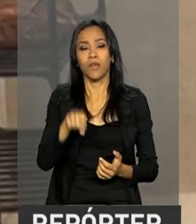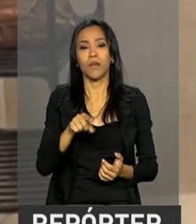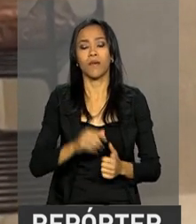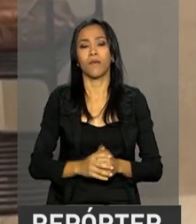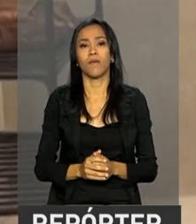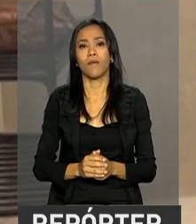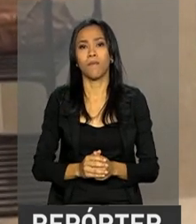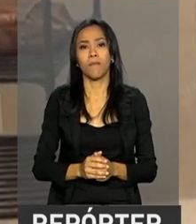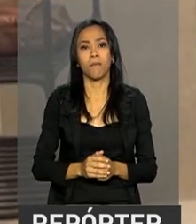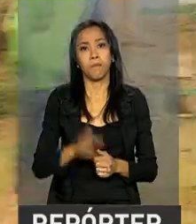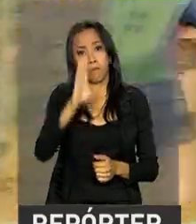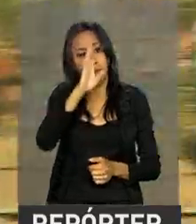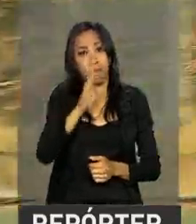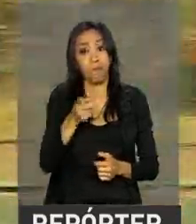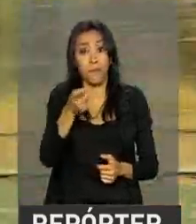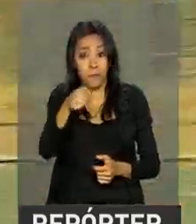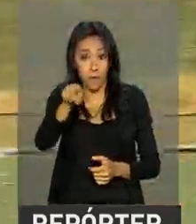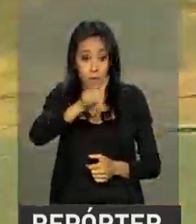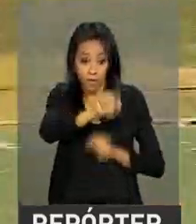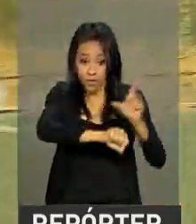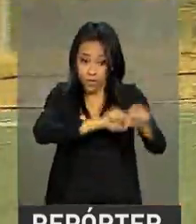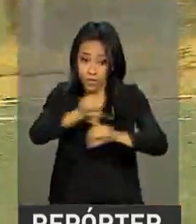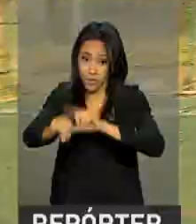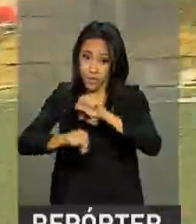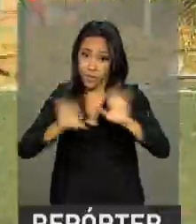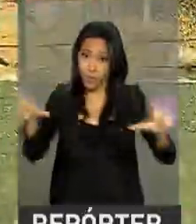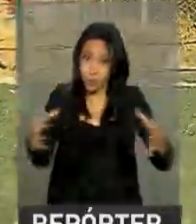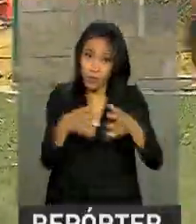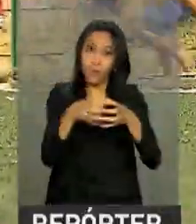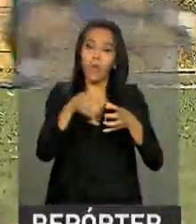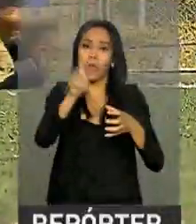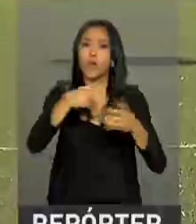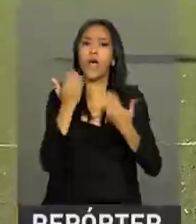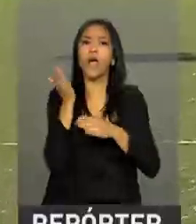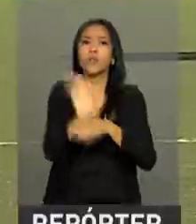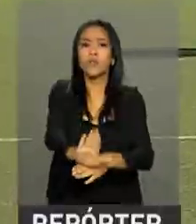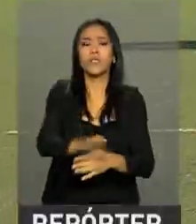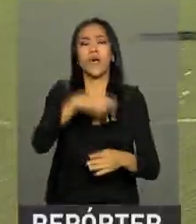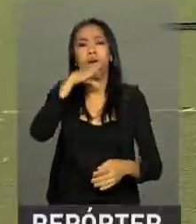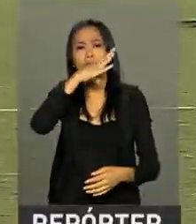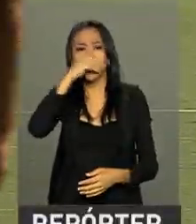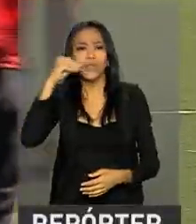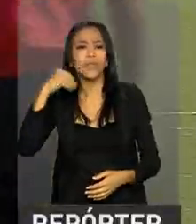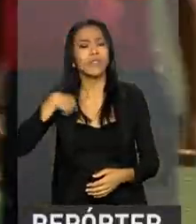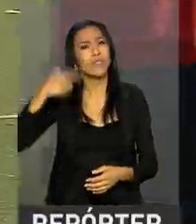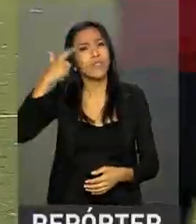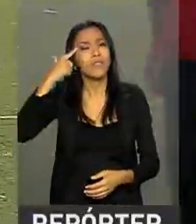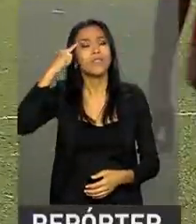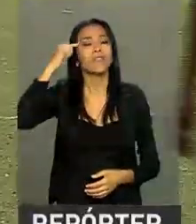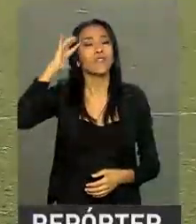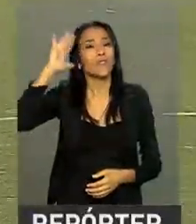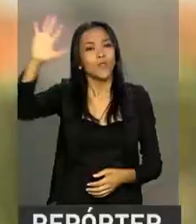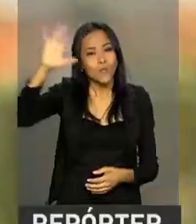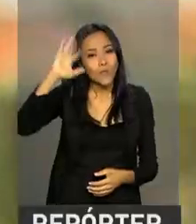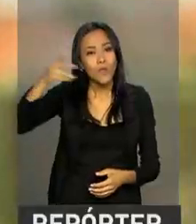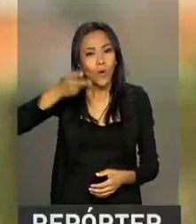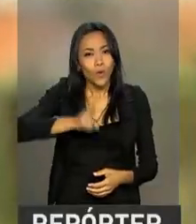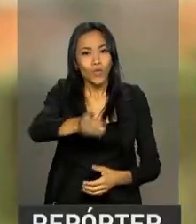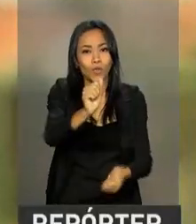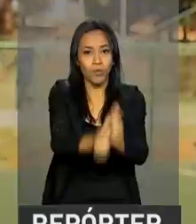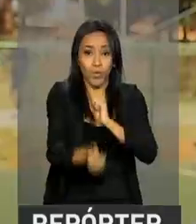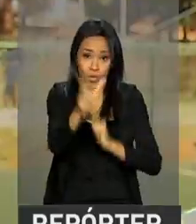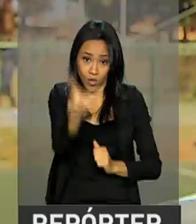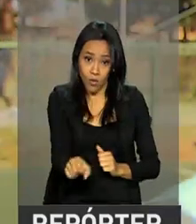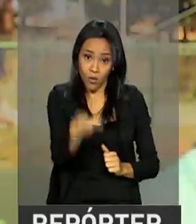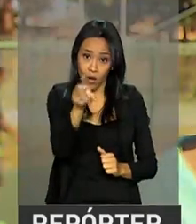é principal os seleções do futuro pode ajudar os adolescentes que sonham com uma carreira profissional no futebol como o